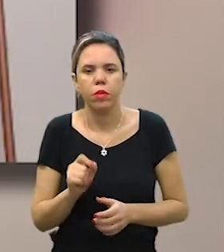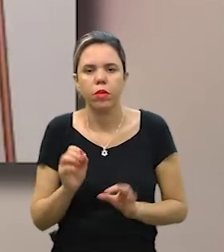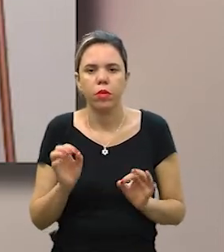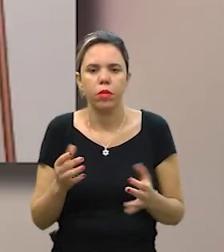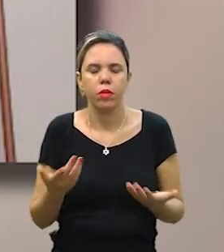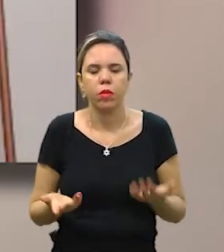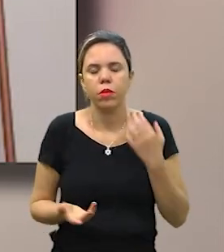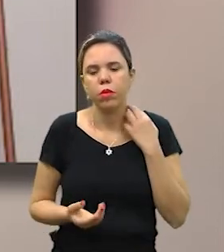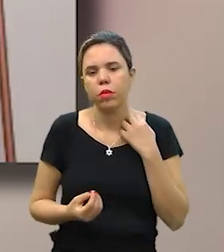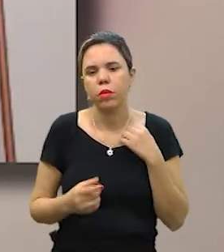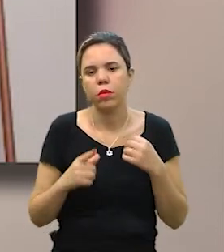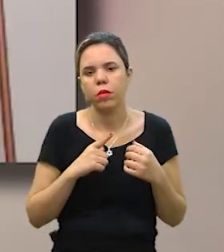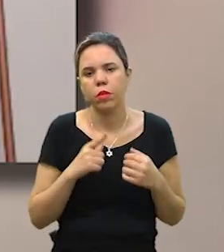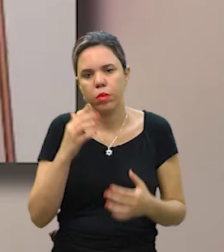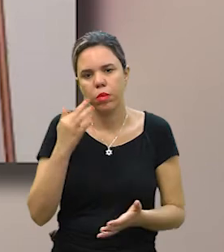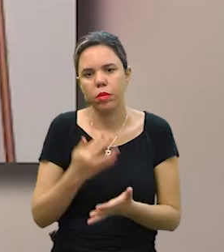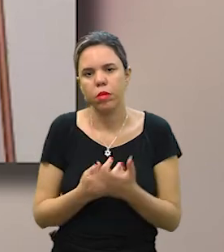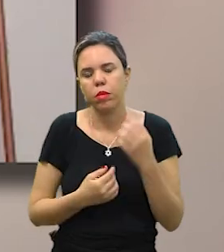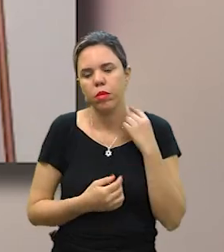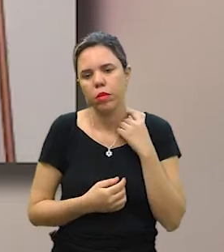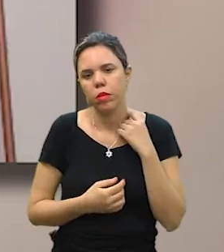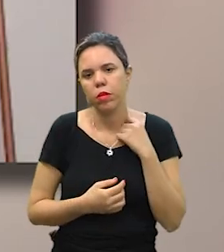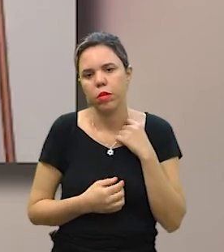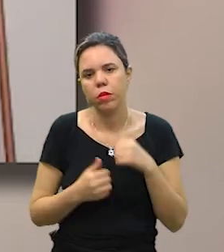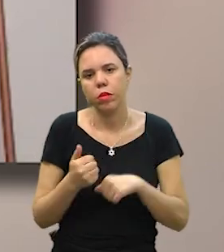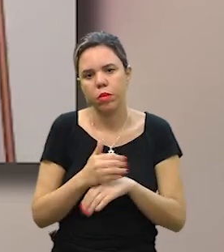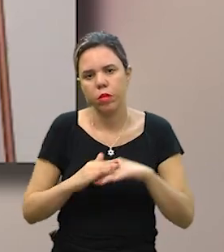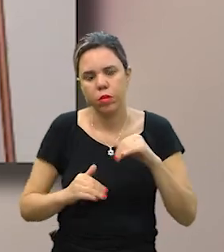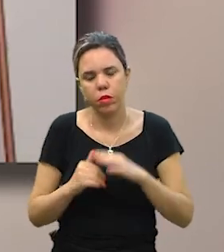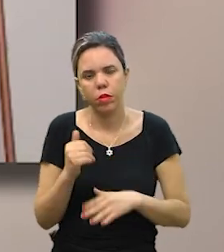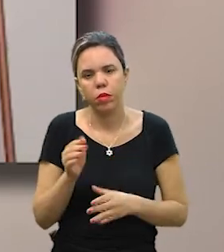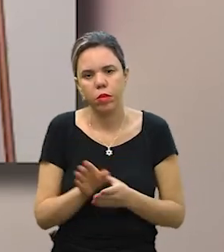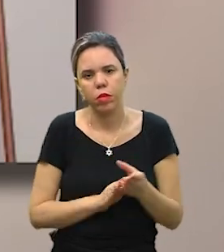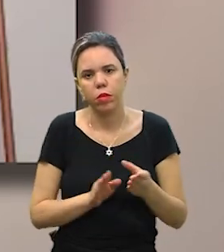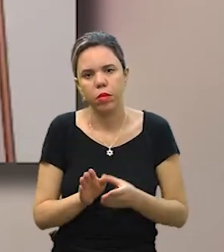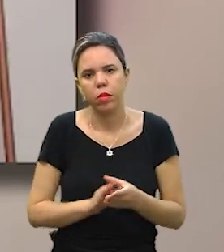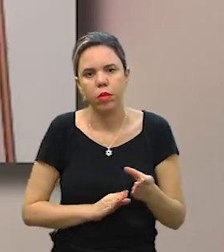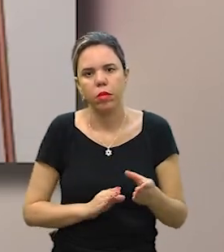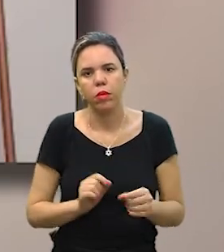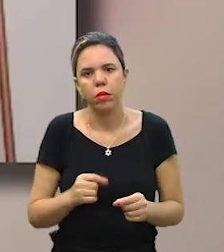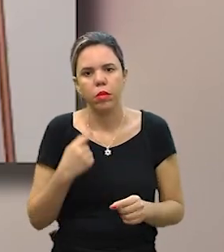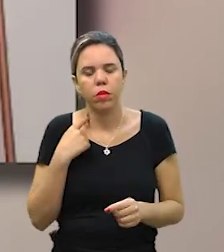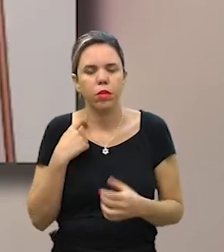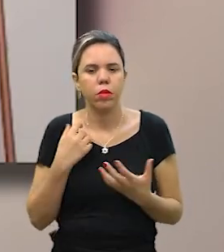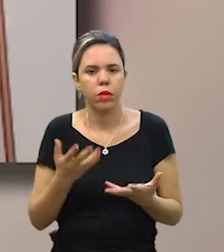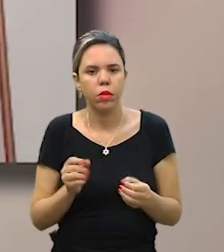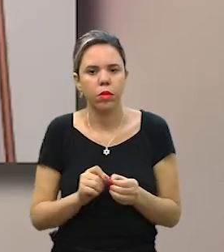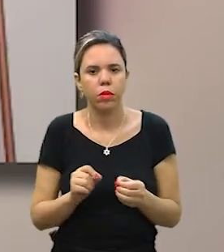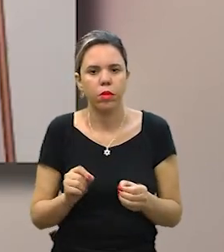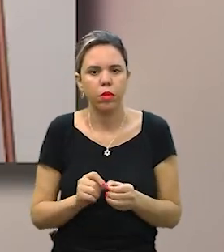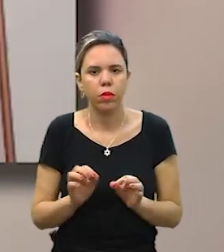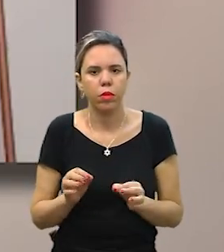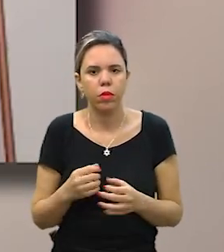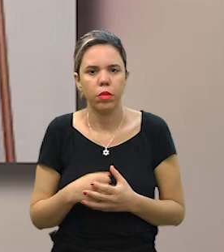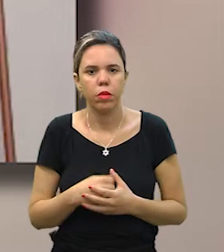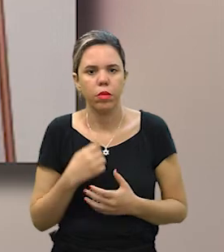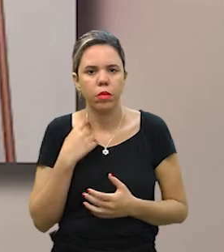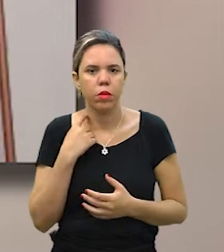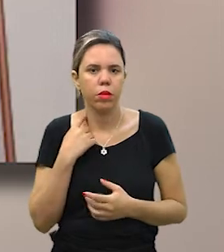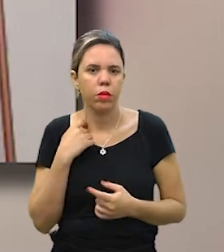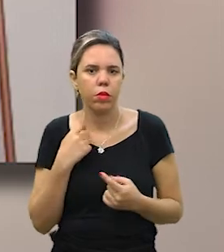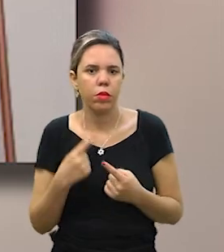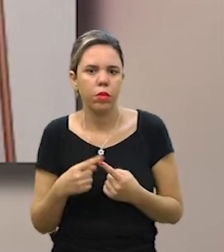o correto, eles têm que confiar naquele profissional que está orientando e querer fazer da maneira